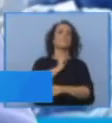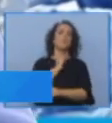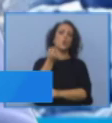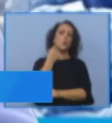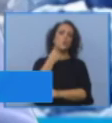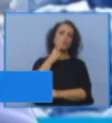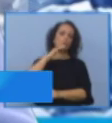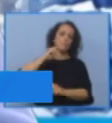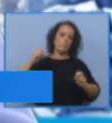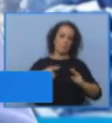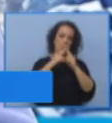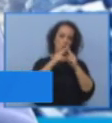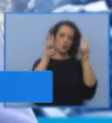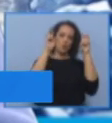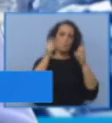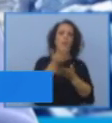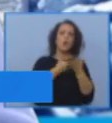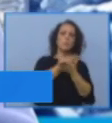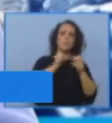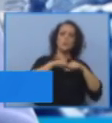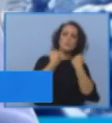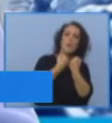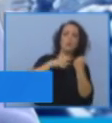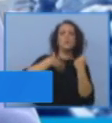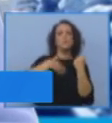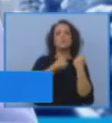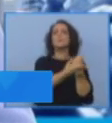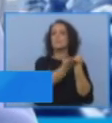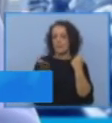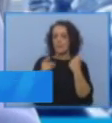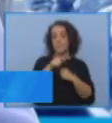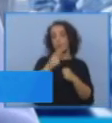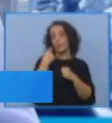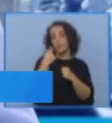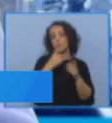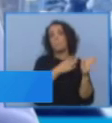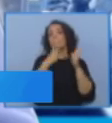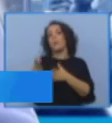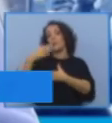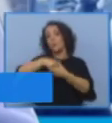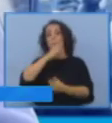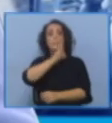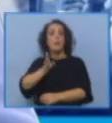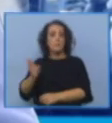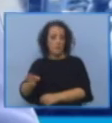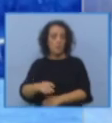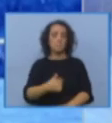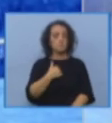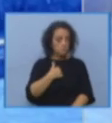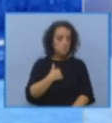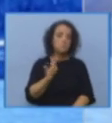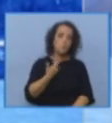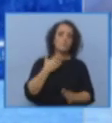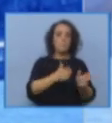em Paris, sobre economia social e solidária, e o curso consistia também numa parte prática. E eu fui fazer uma